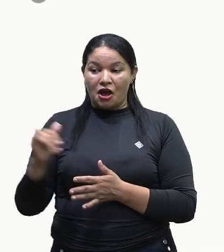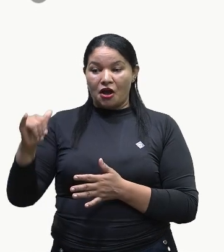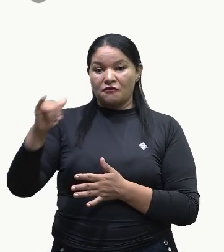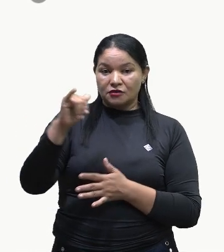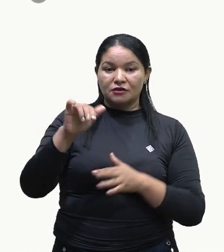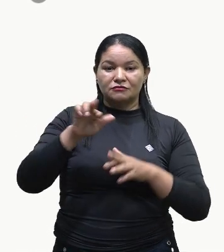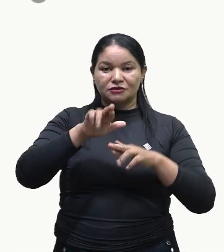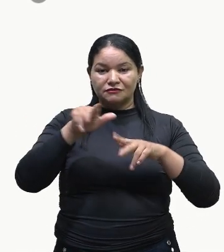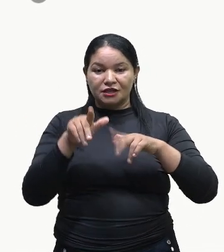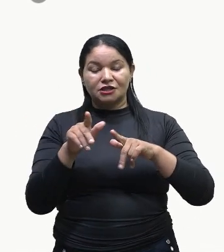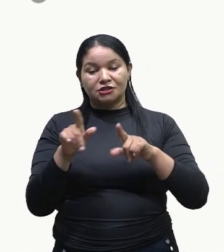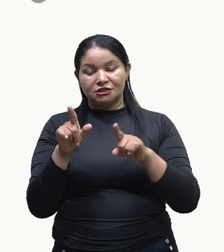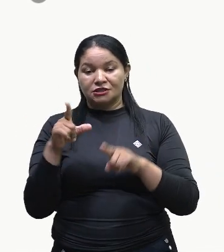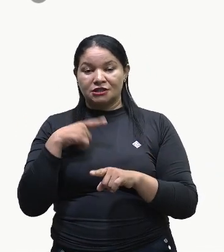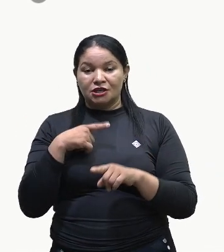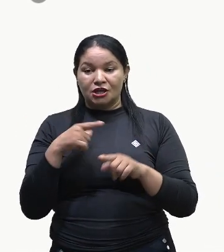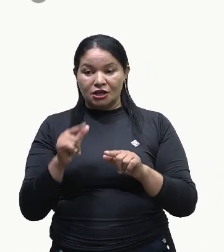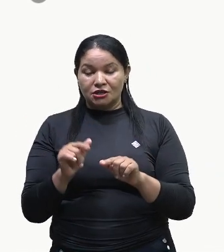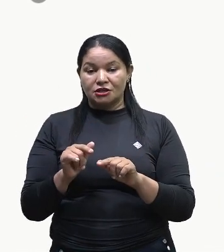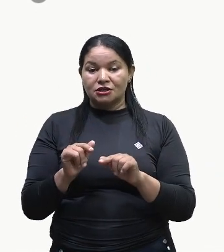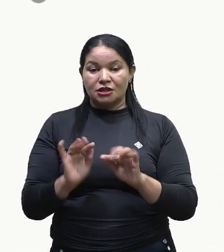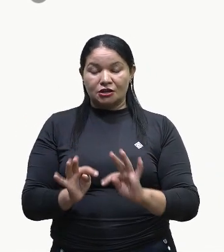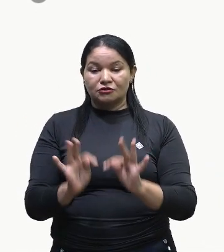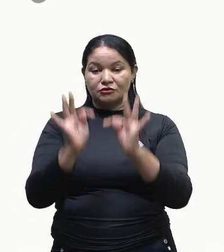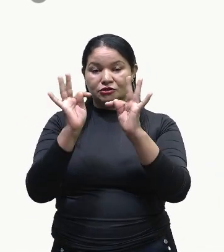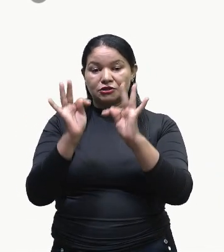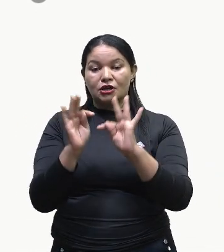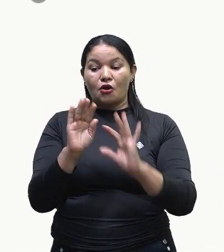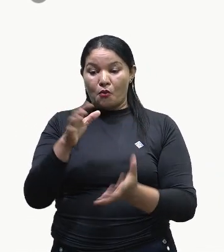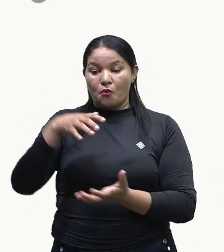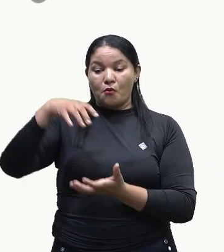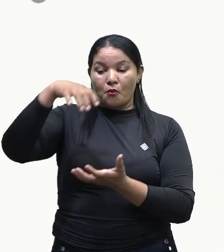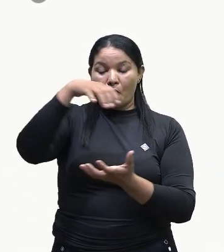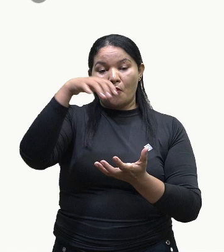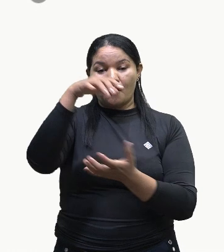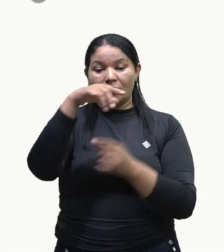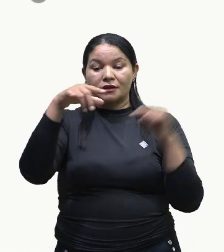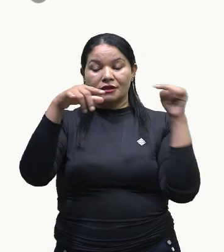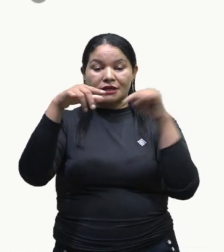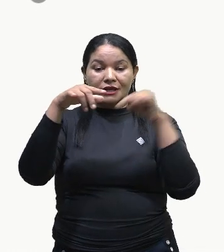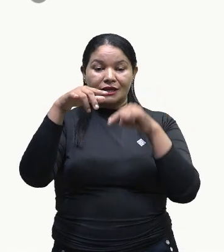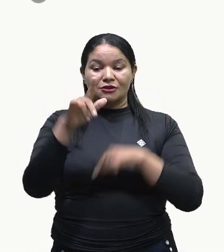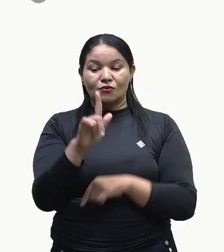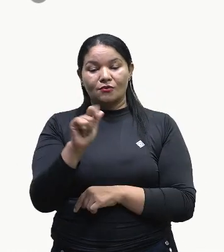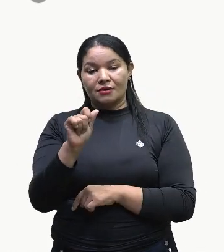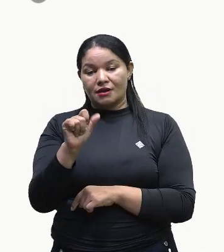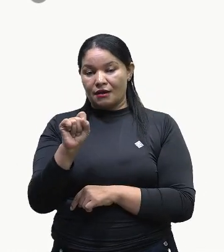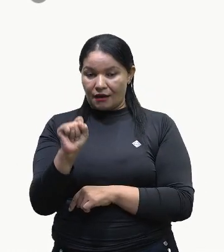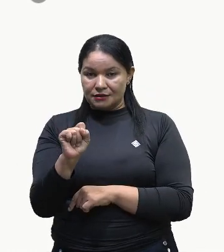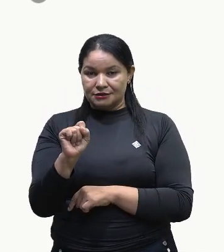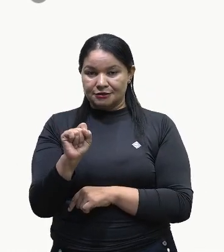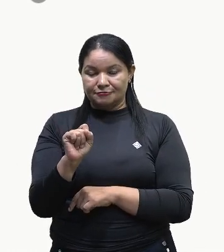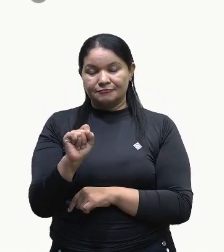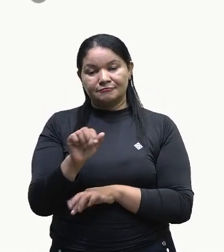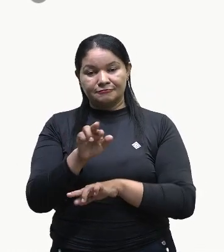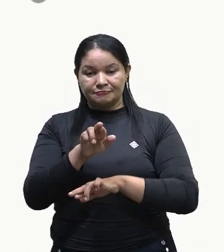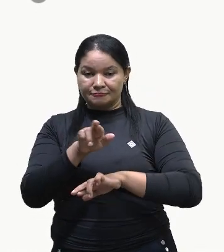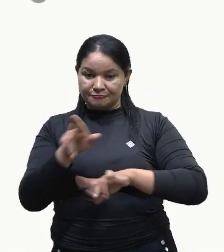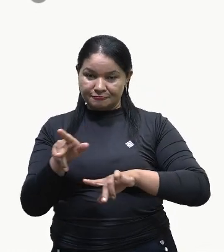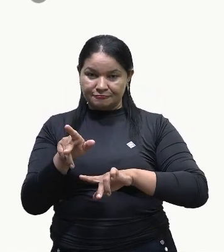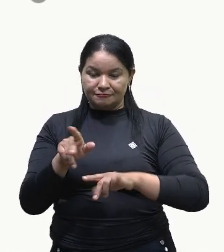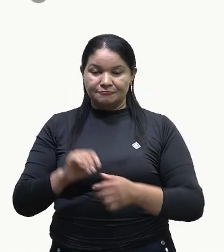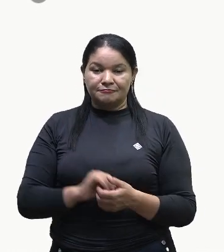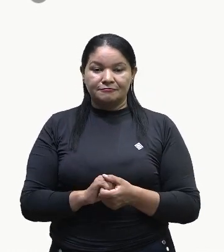uma tecnologia. O globo já é através de um gás. Então, já é bem mais